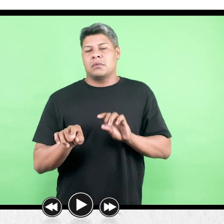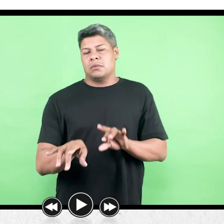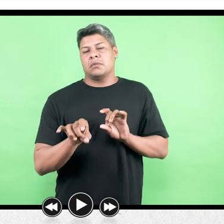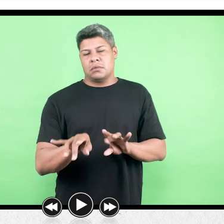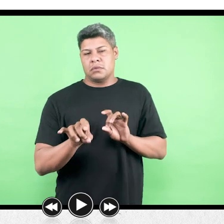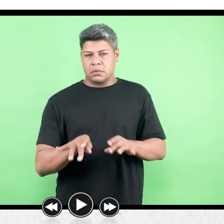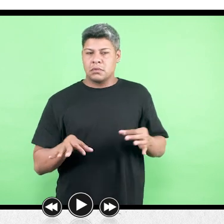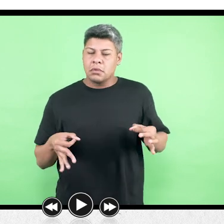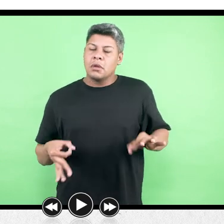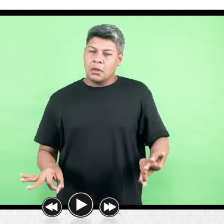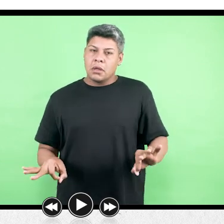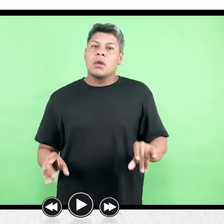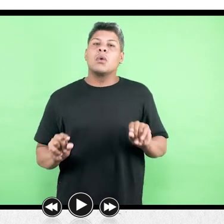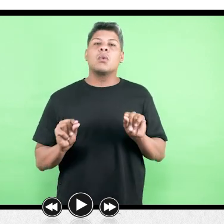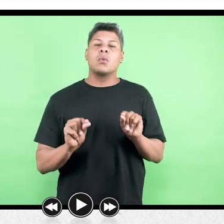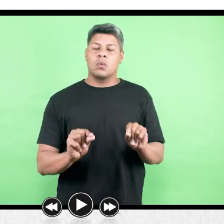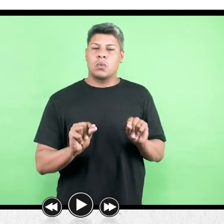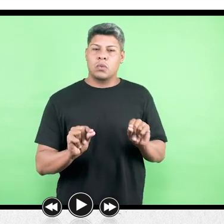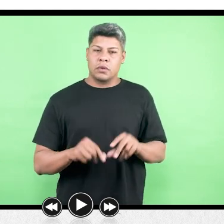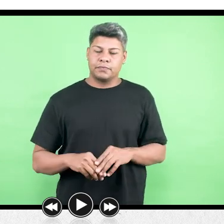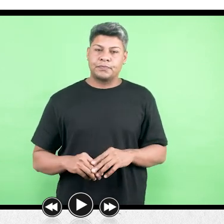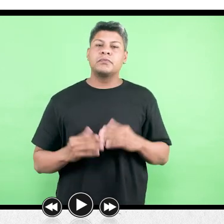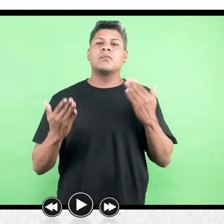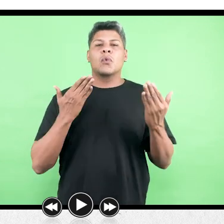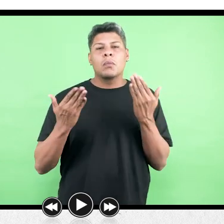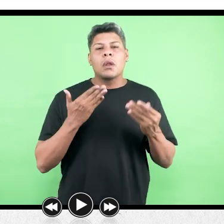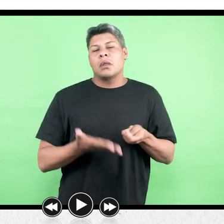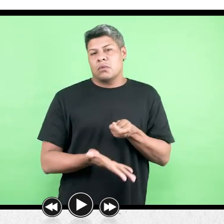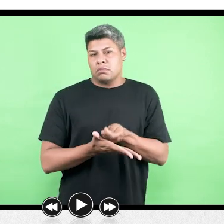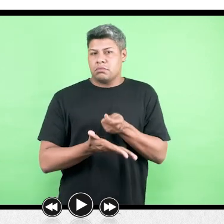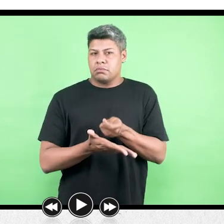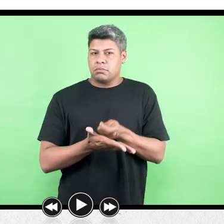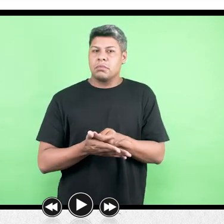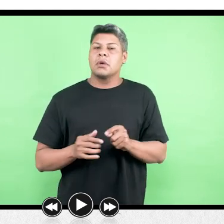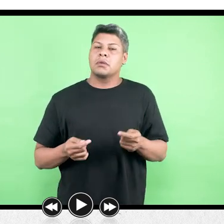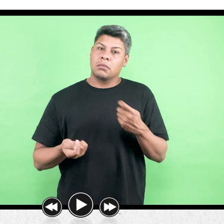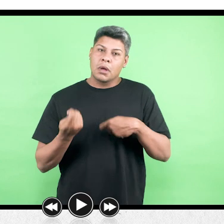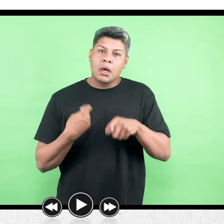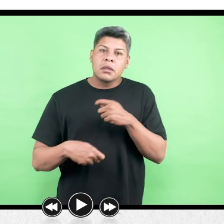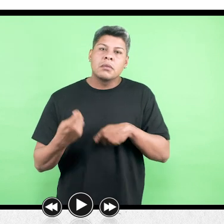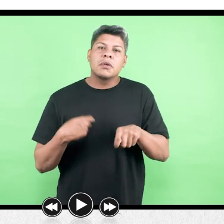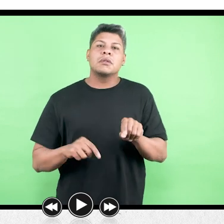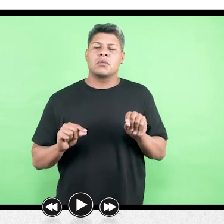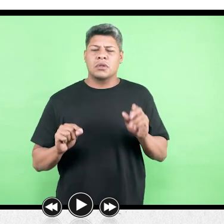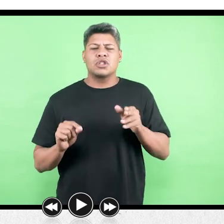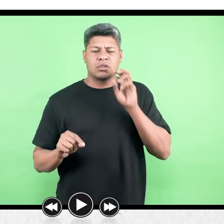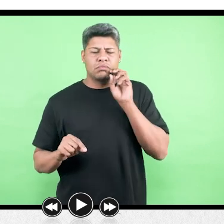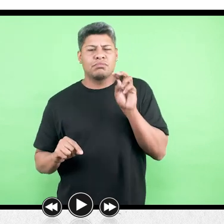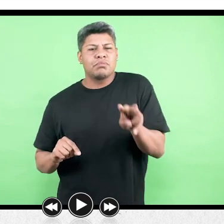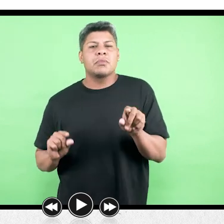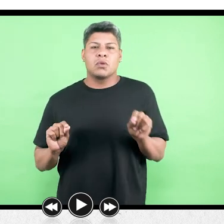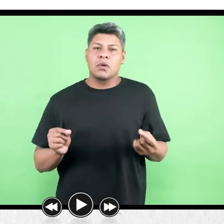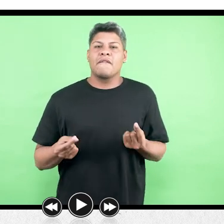né? Ou seja, em relação à cobrança, né? Vai administrar, já tinha visto isso até,